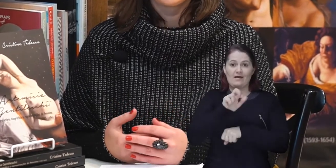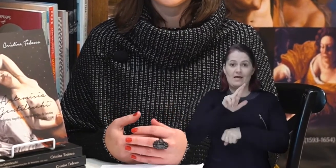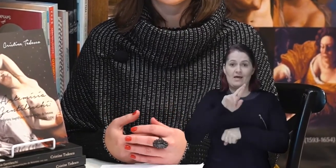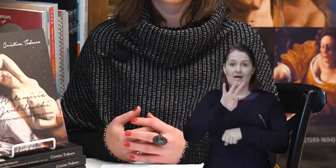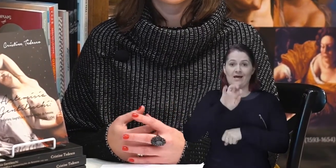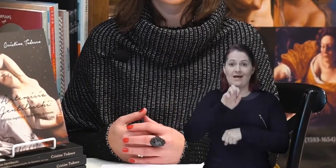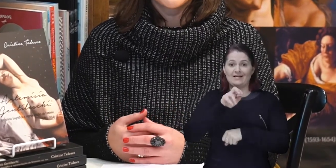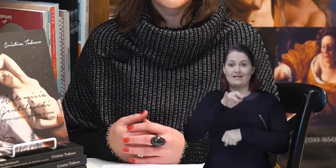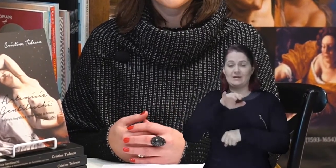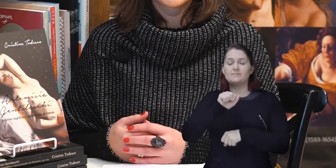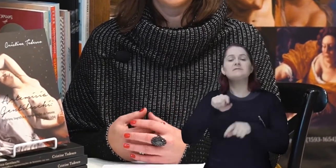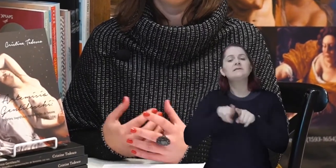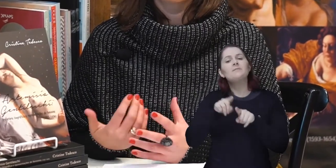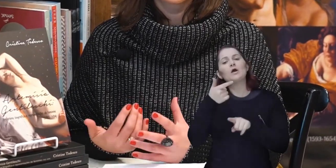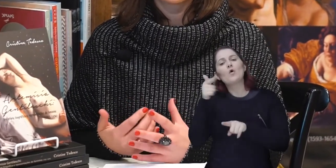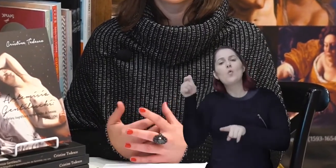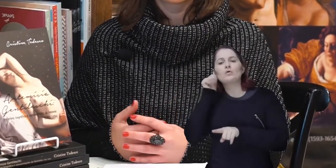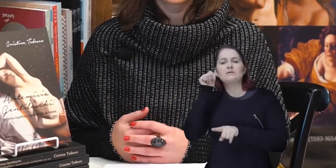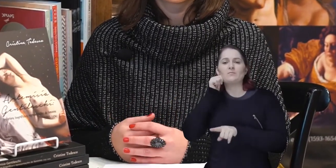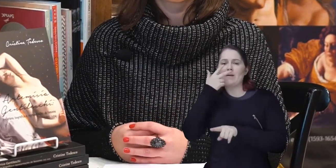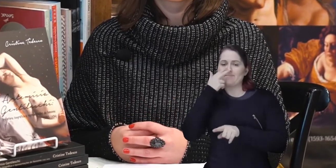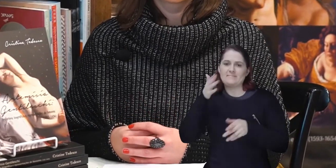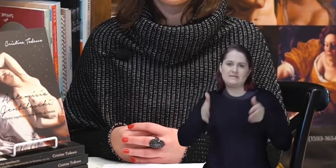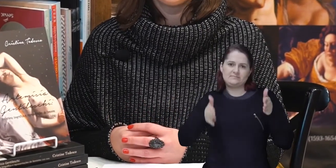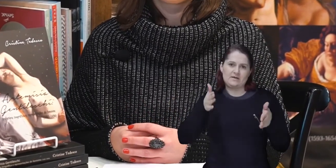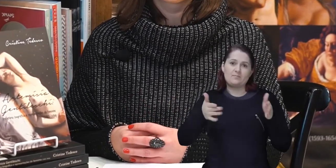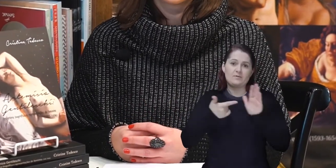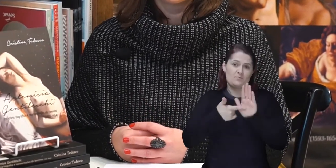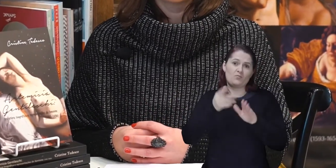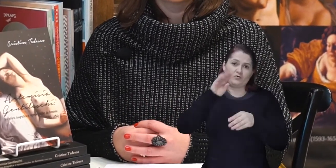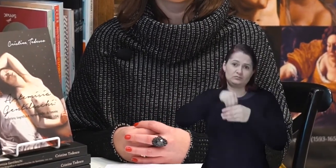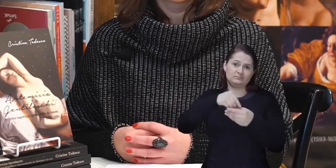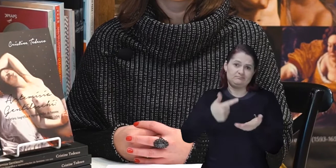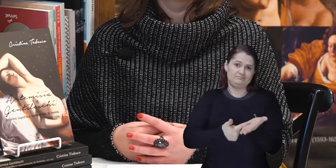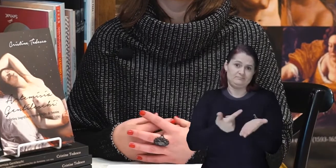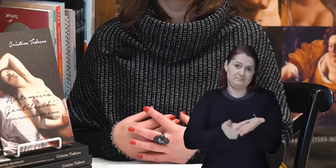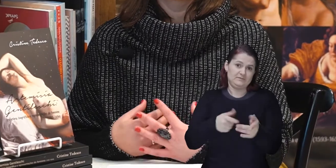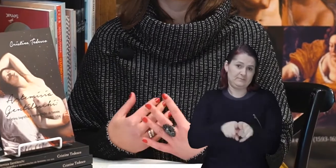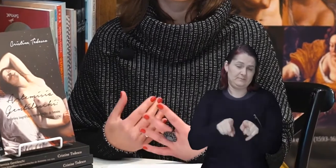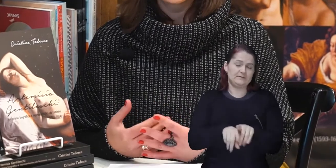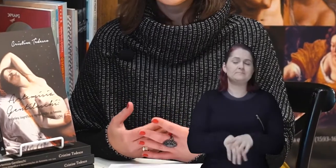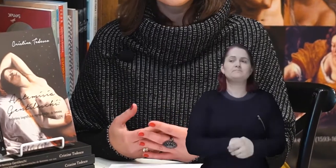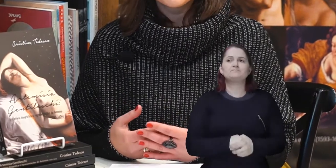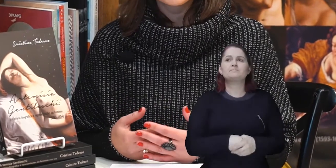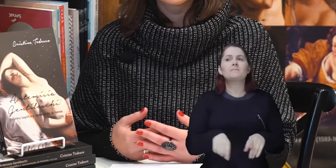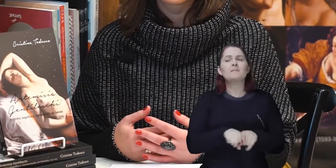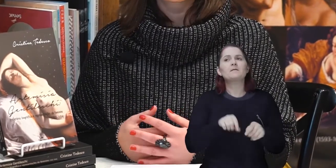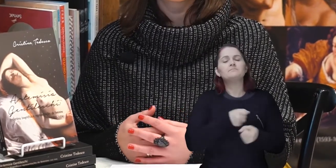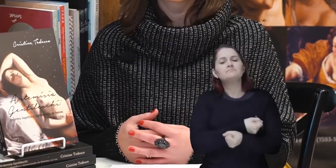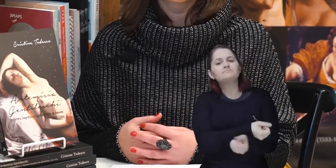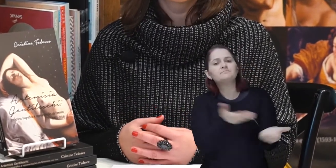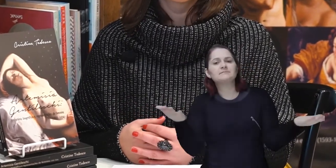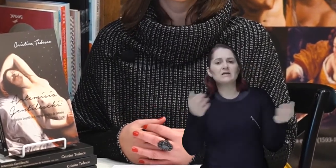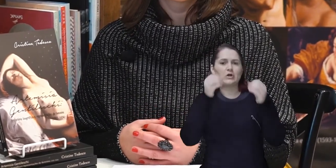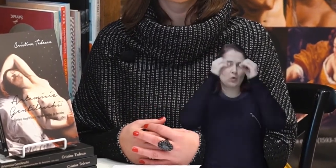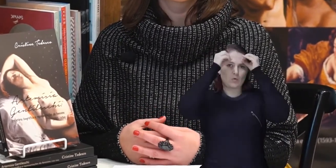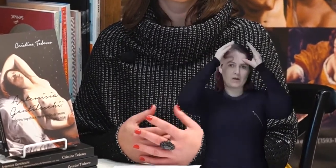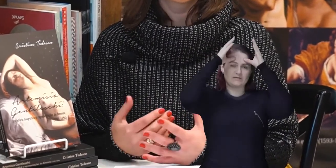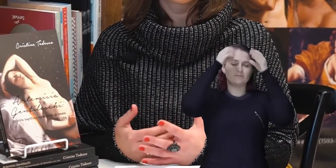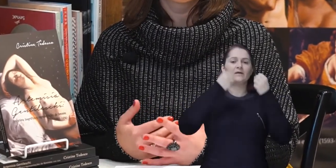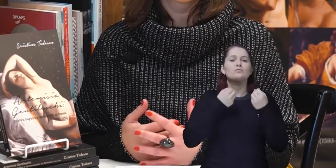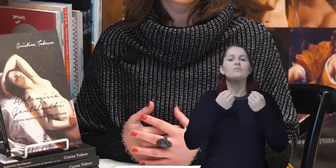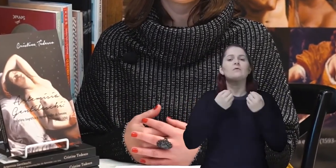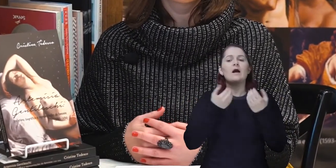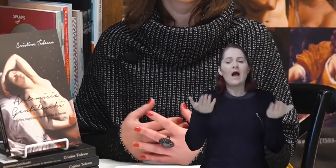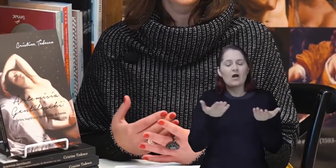outras artistas da mesma época que eu também apresento no meu livro. Então, também uma outra forma de democratizar esse conhecimento eu